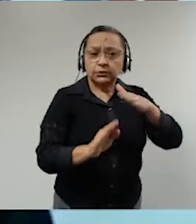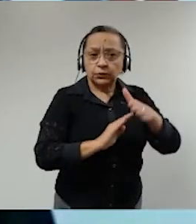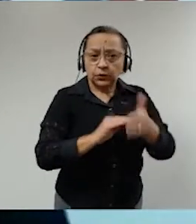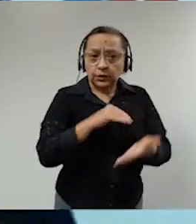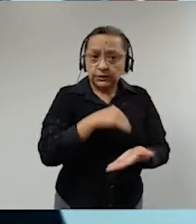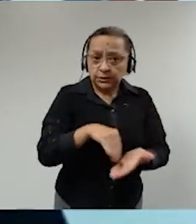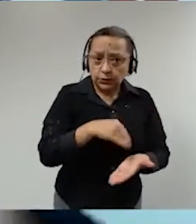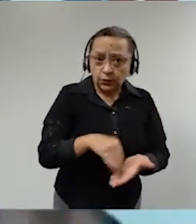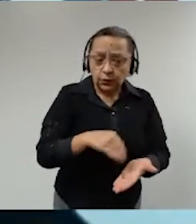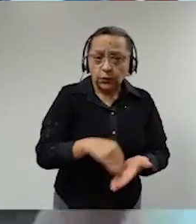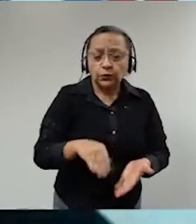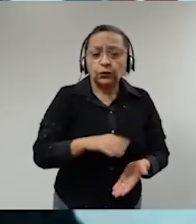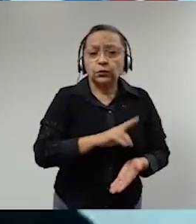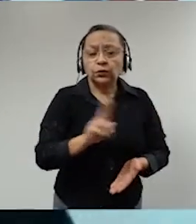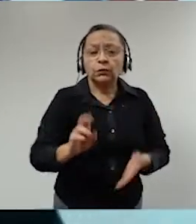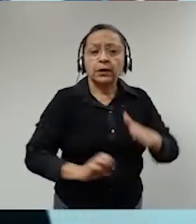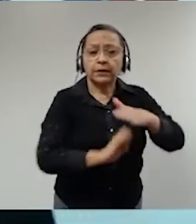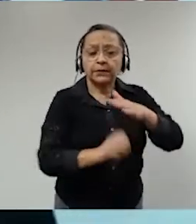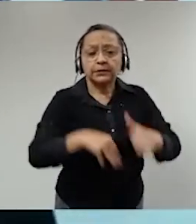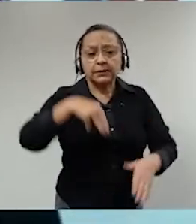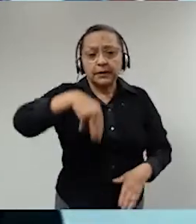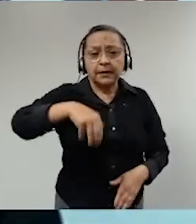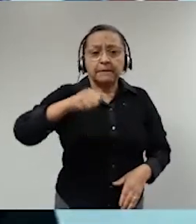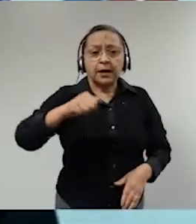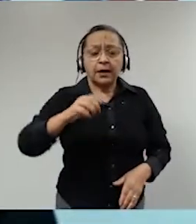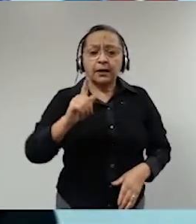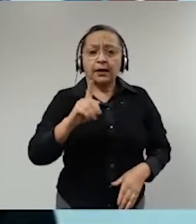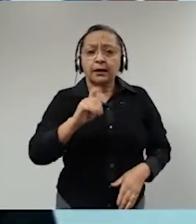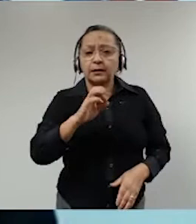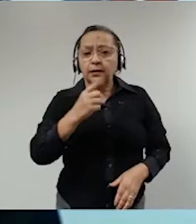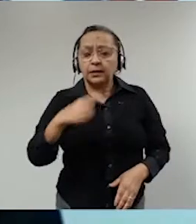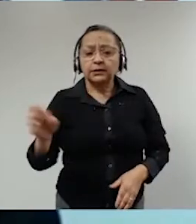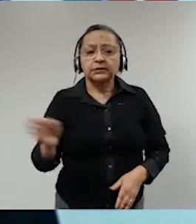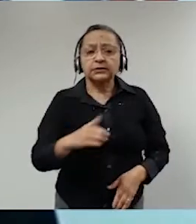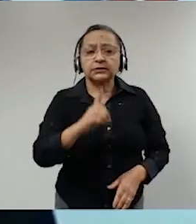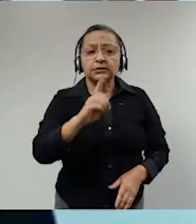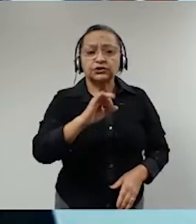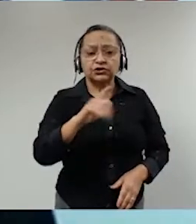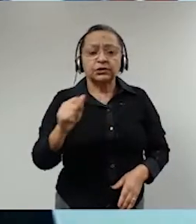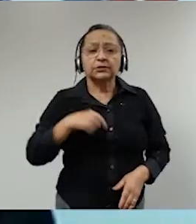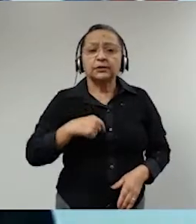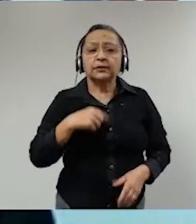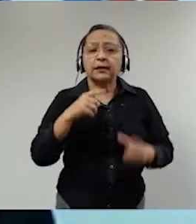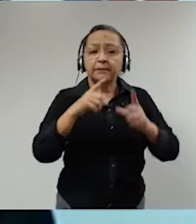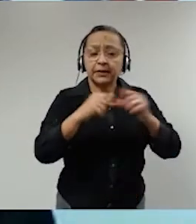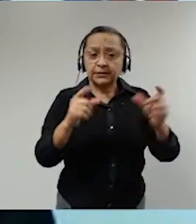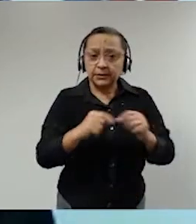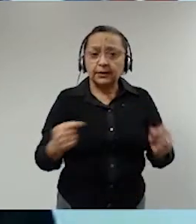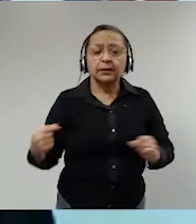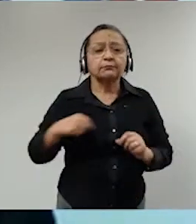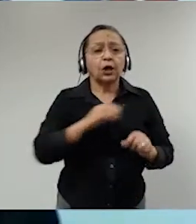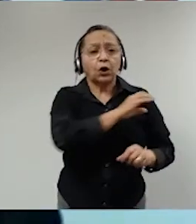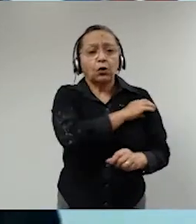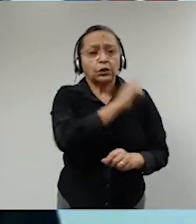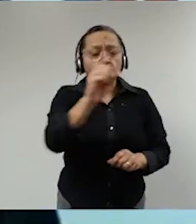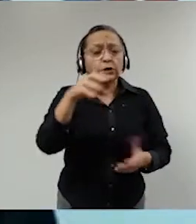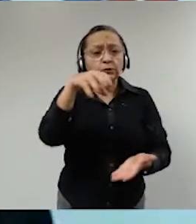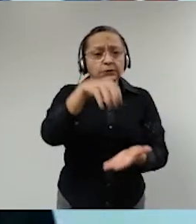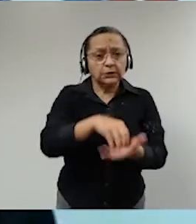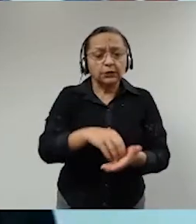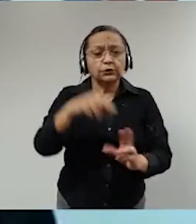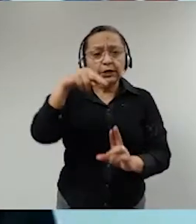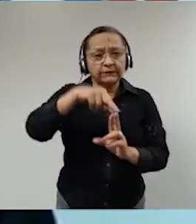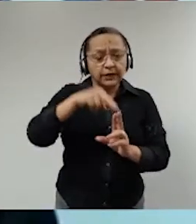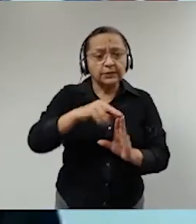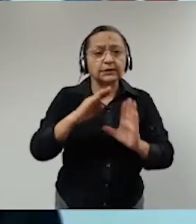Brasília. Magalhães e Dias Advocacia, sediado em Brasília. É coordenadora do Centro de Carreira e Excelência da Escola de